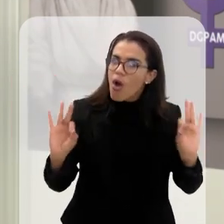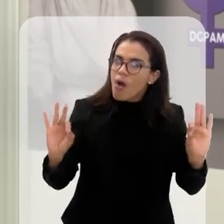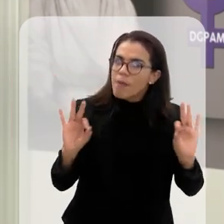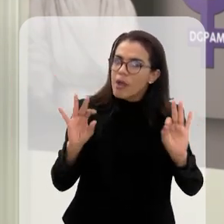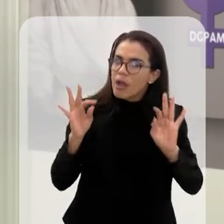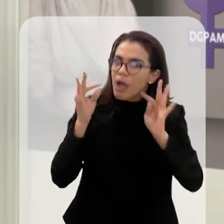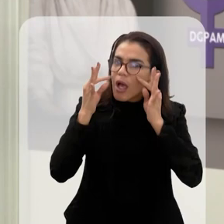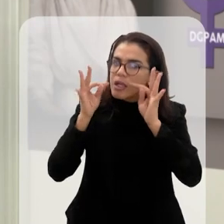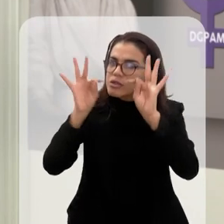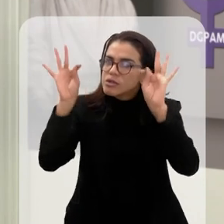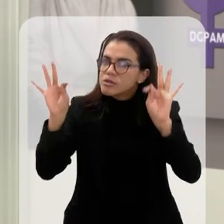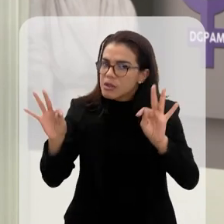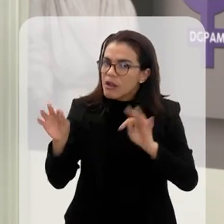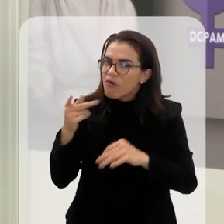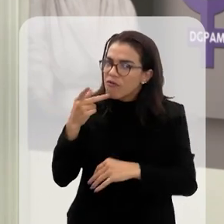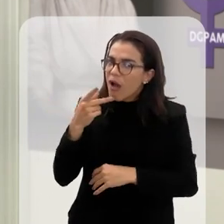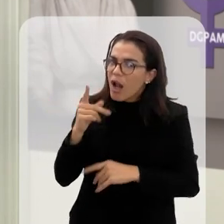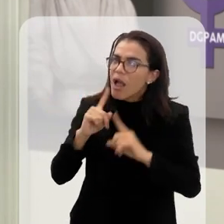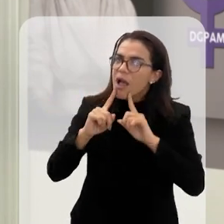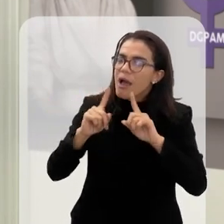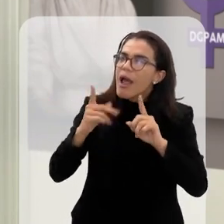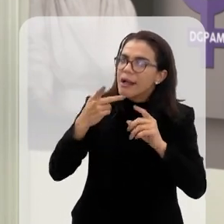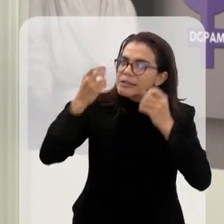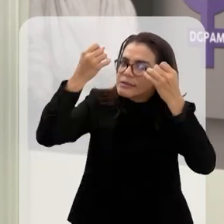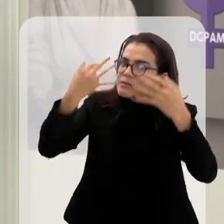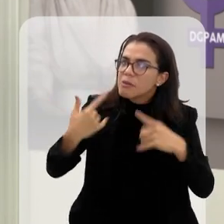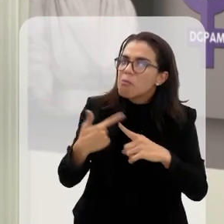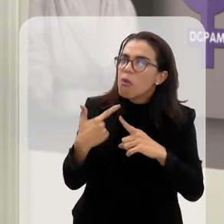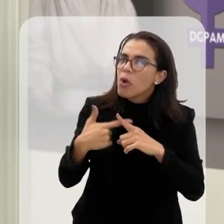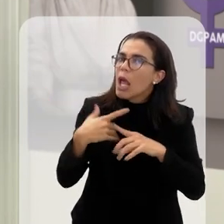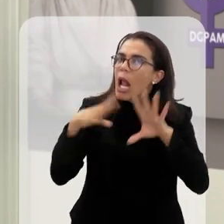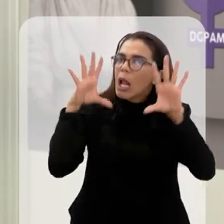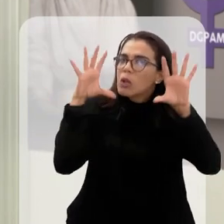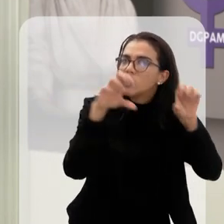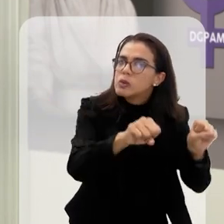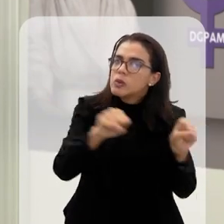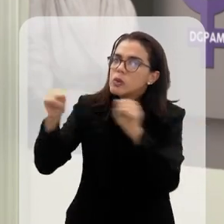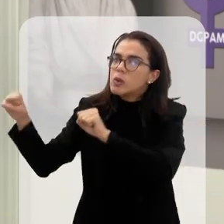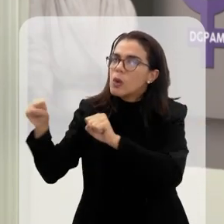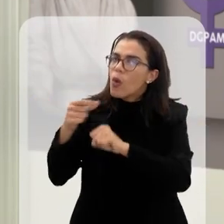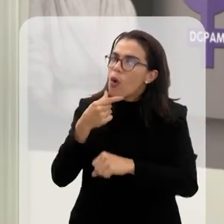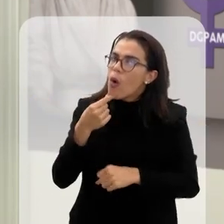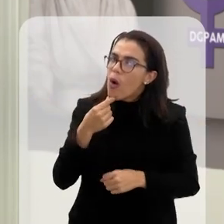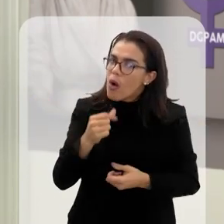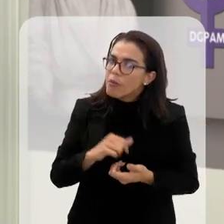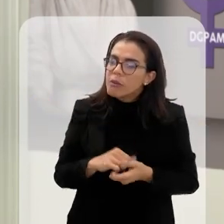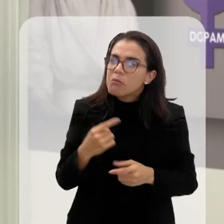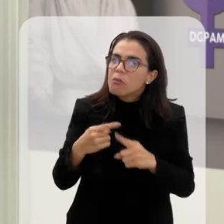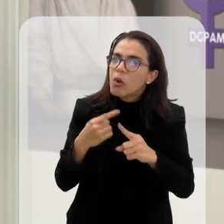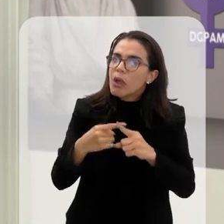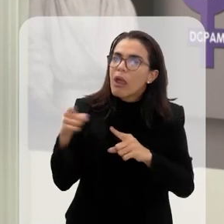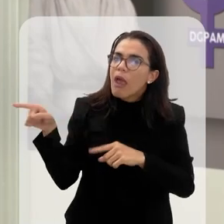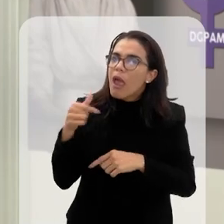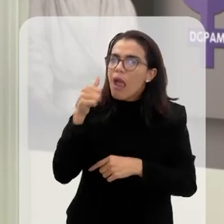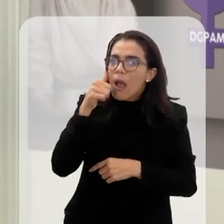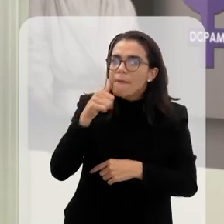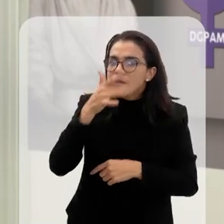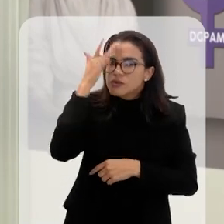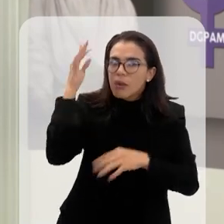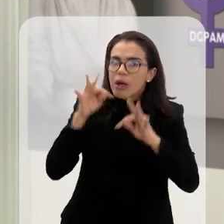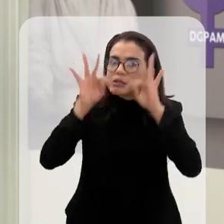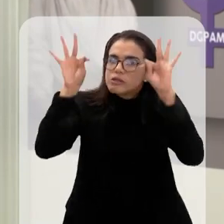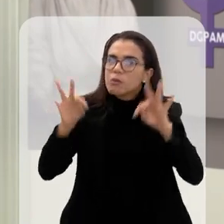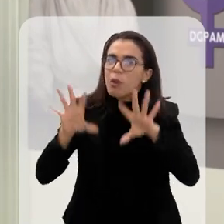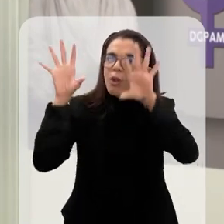Quando a testemunha chega aqui, ela diz por que ela não se envolveu, não defendeu, não... Por que que não se